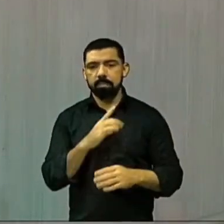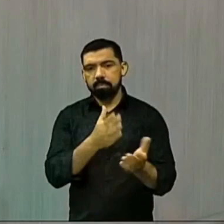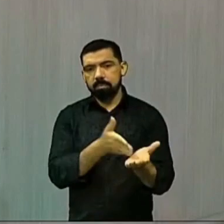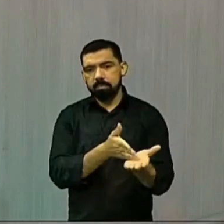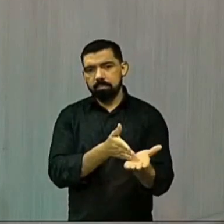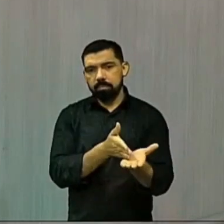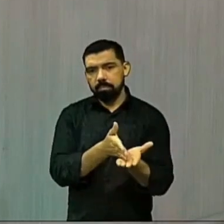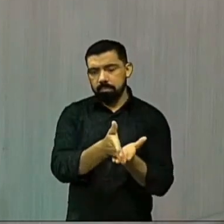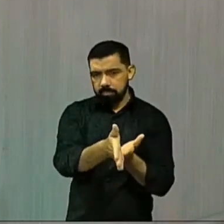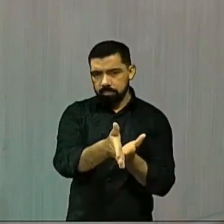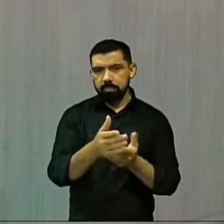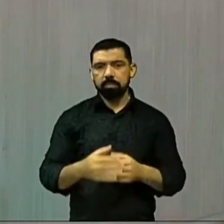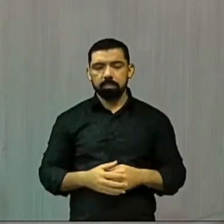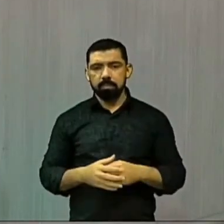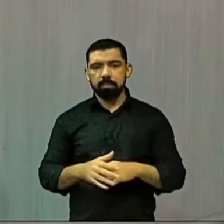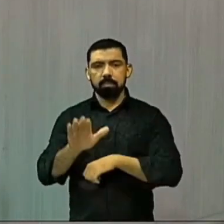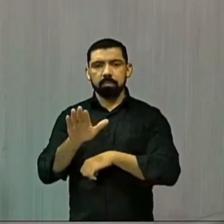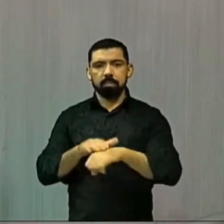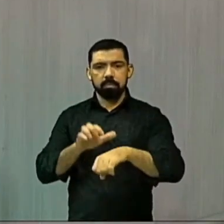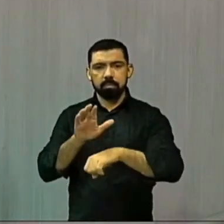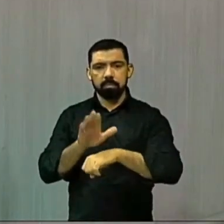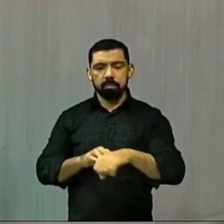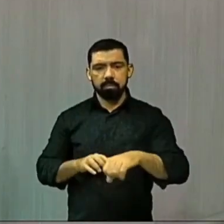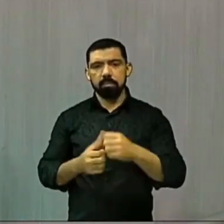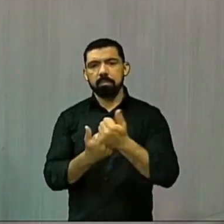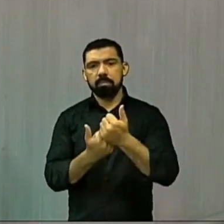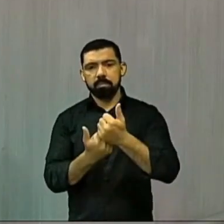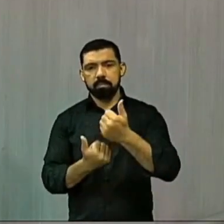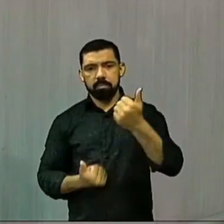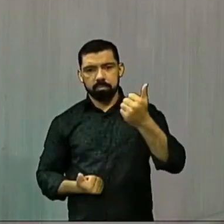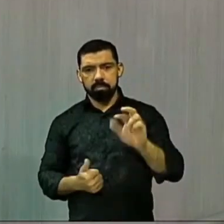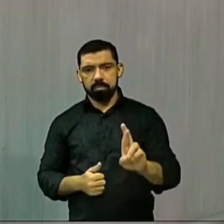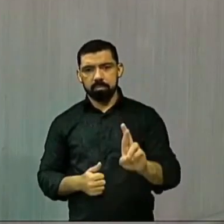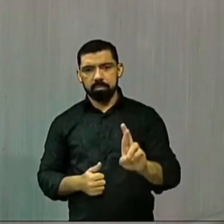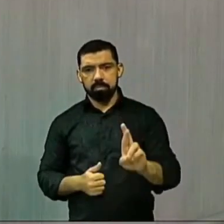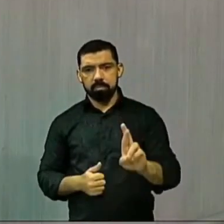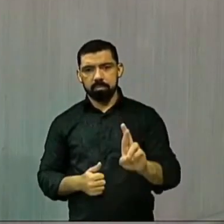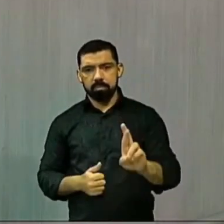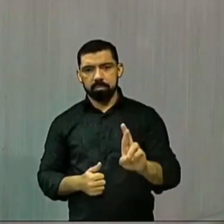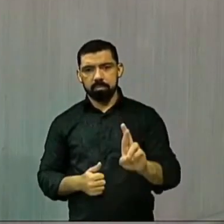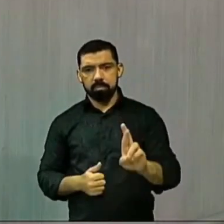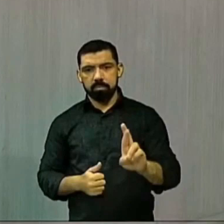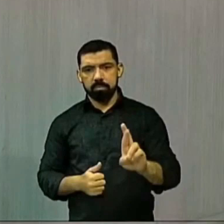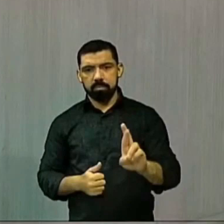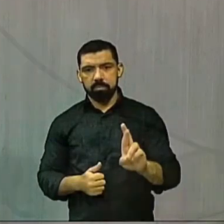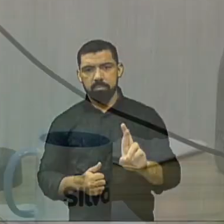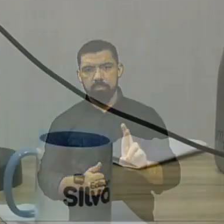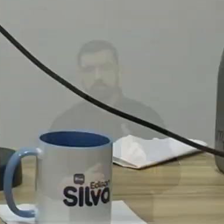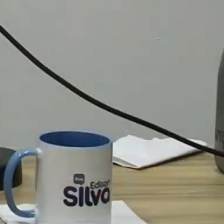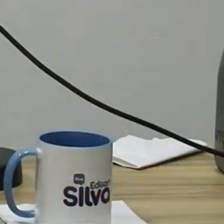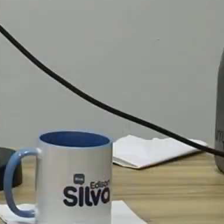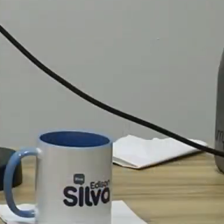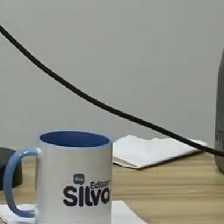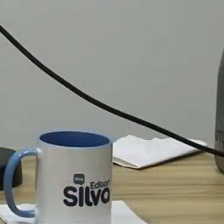mantida a convocação do diretório para sexta-feira.